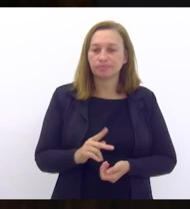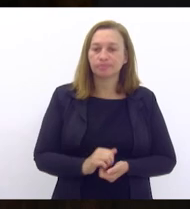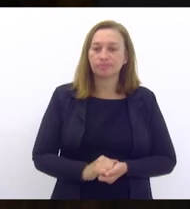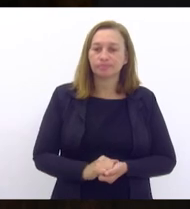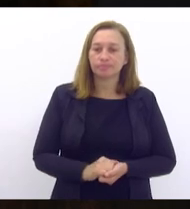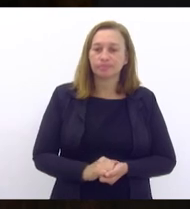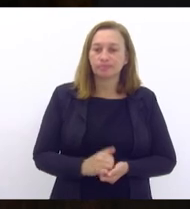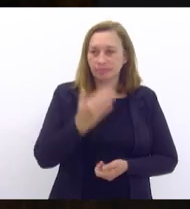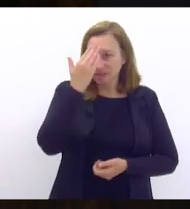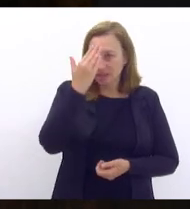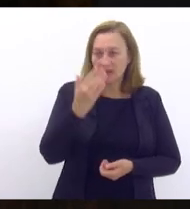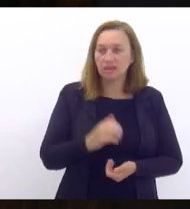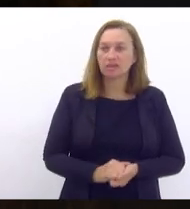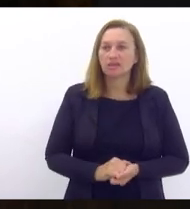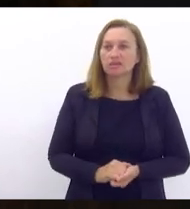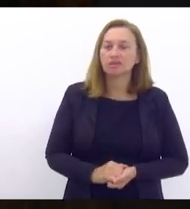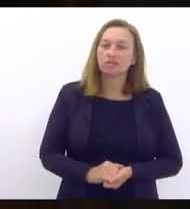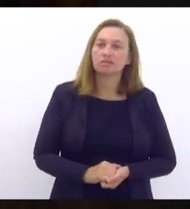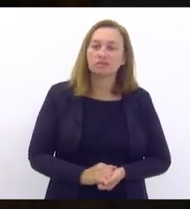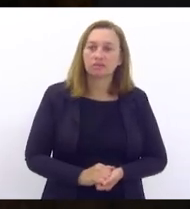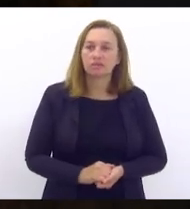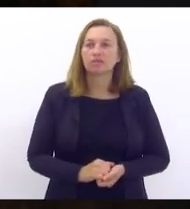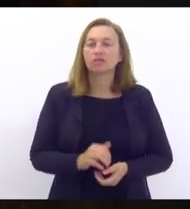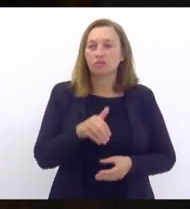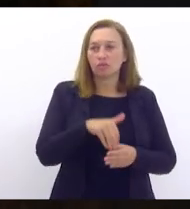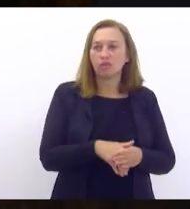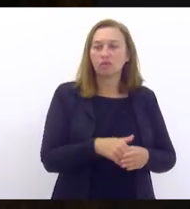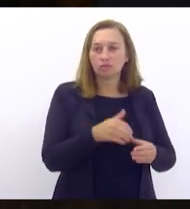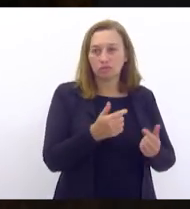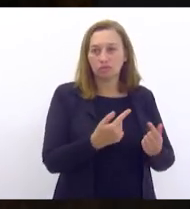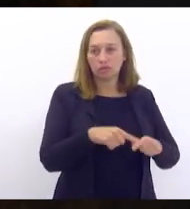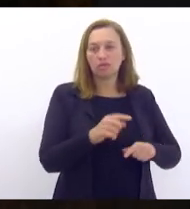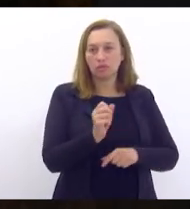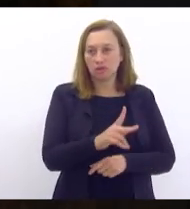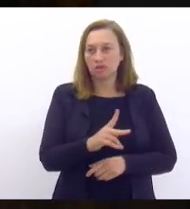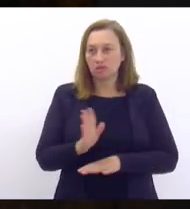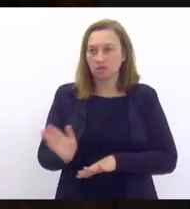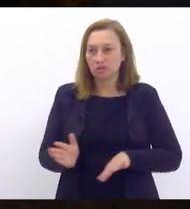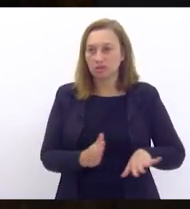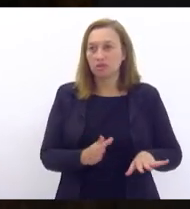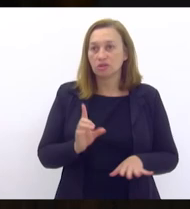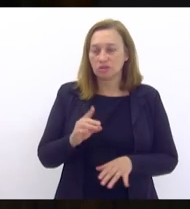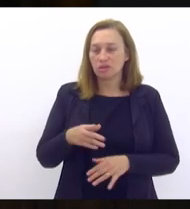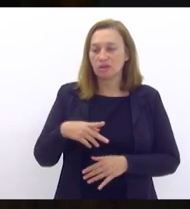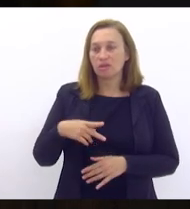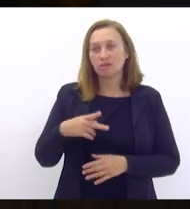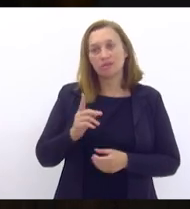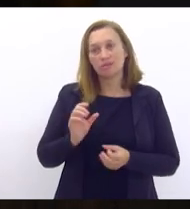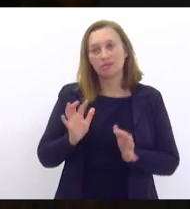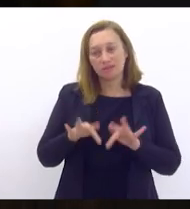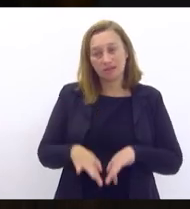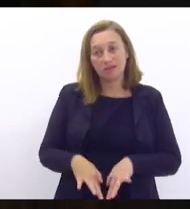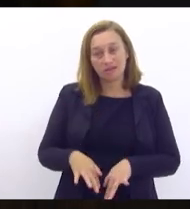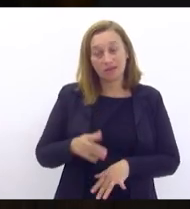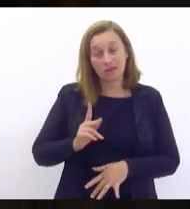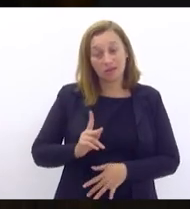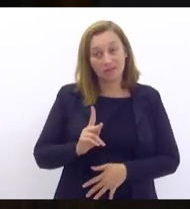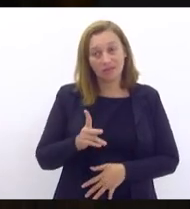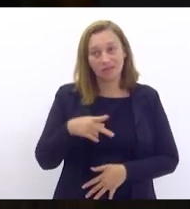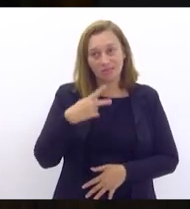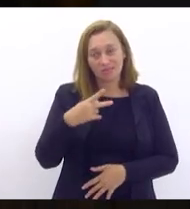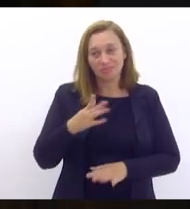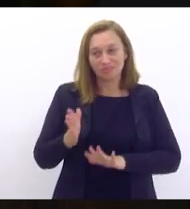Ok. Vou terminar de cantar. Já marquei aqui. É só queria terminar de cantar o